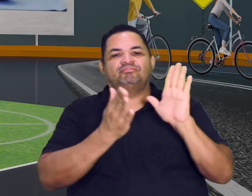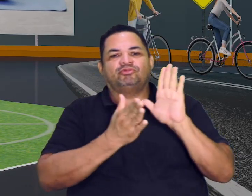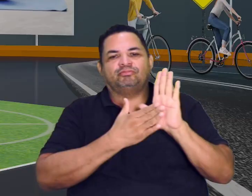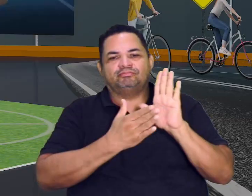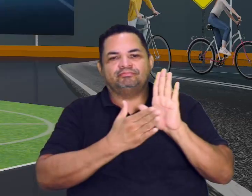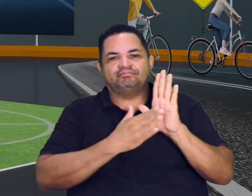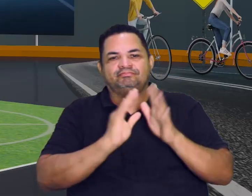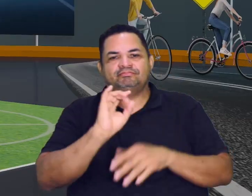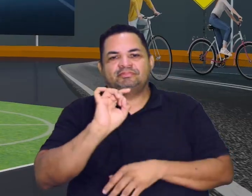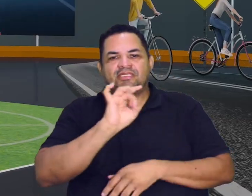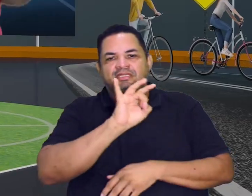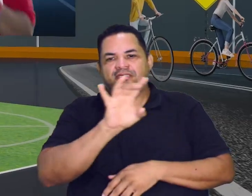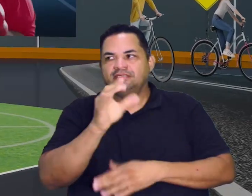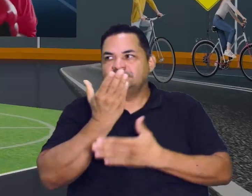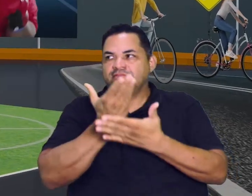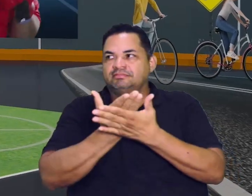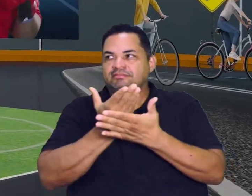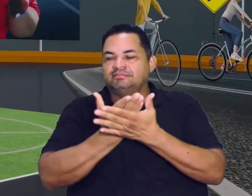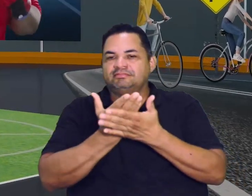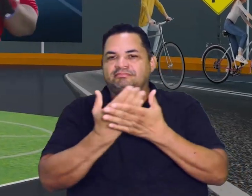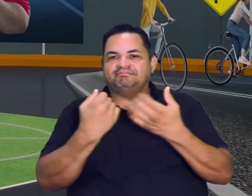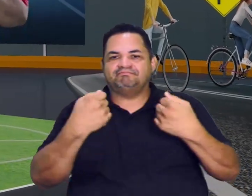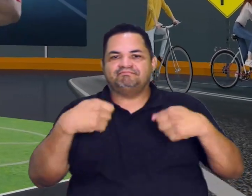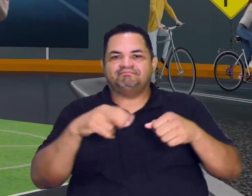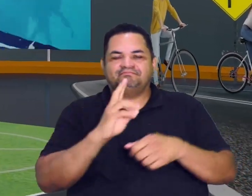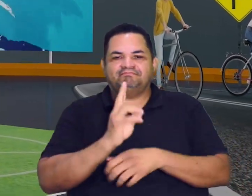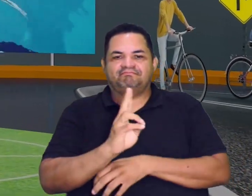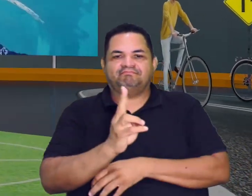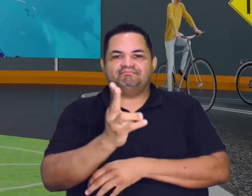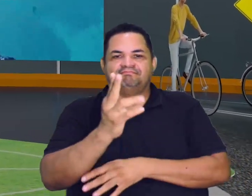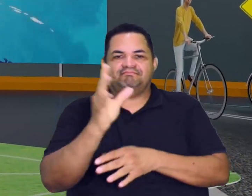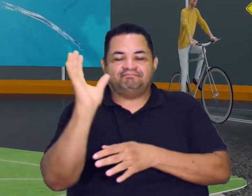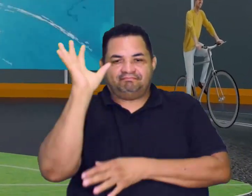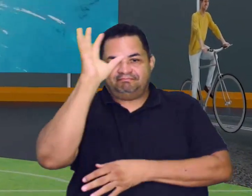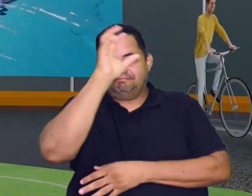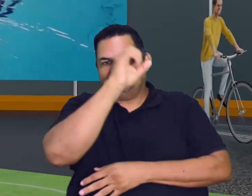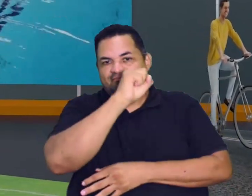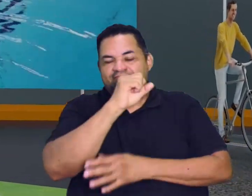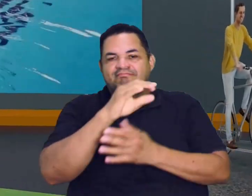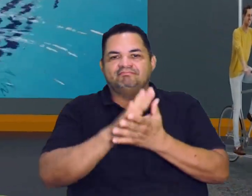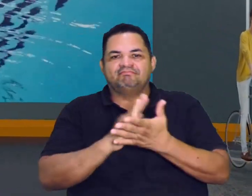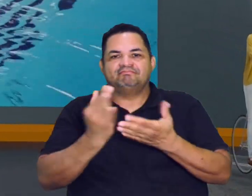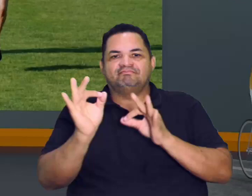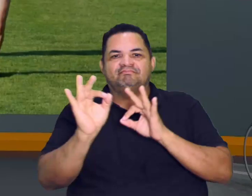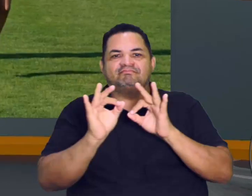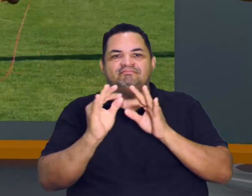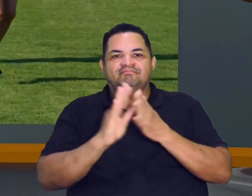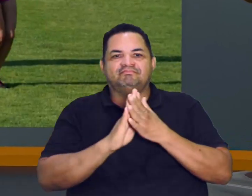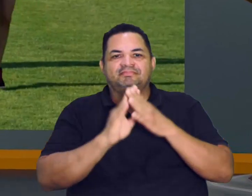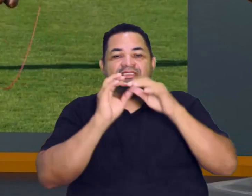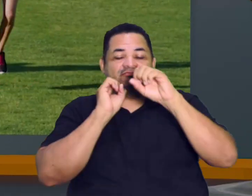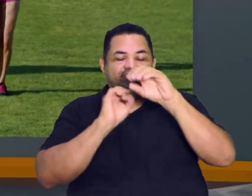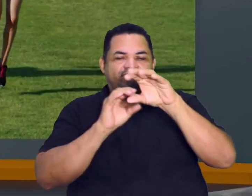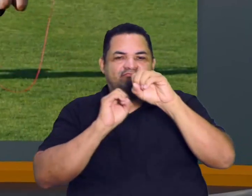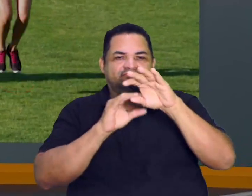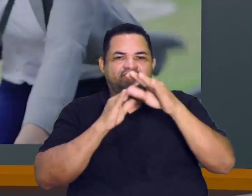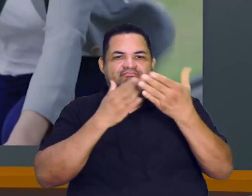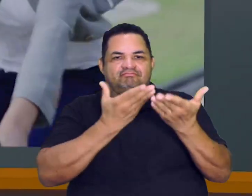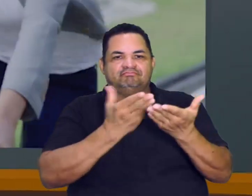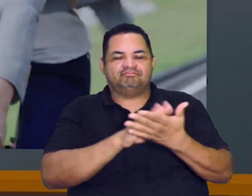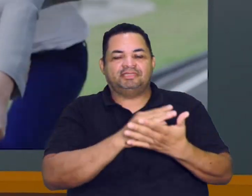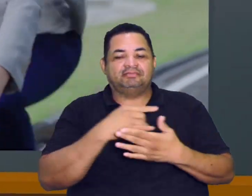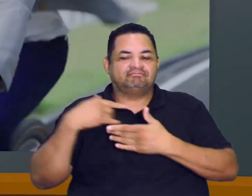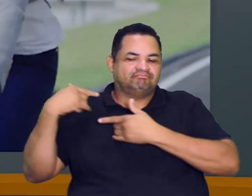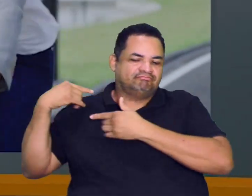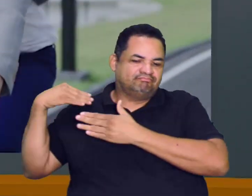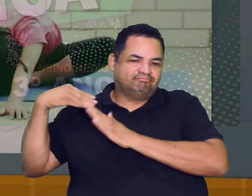aula que eu venho trazendo aí para a gente poder dar continuidade nessa aprendizagem e levando esse conhecimento para a nossa